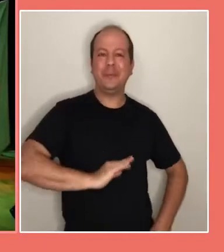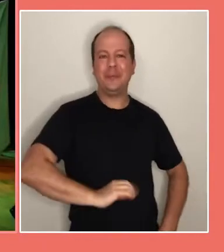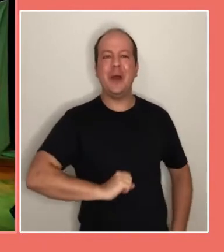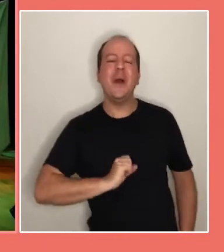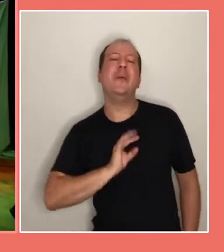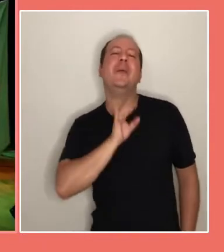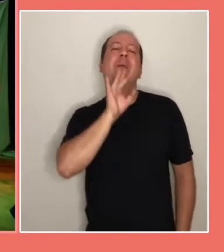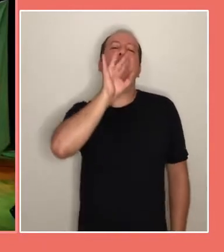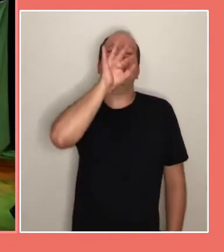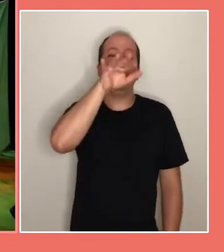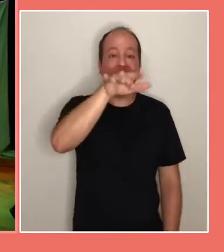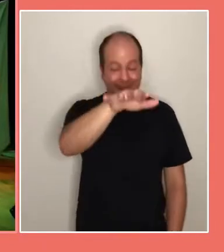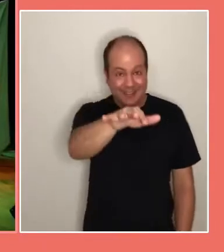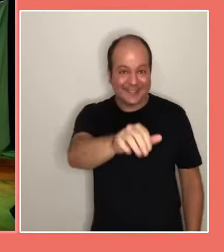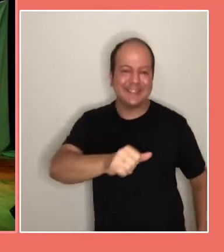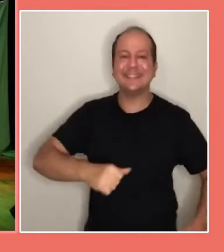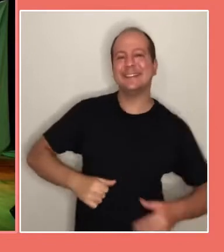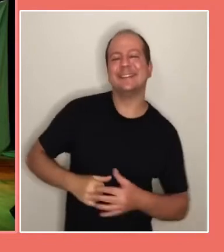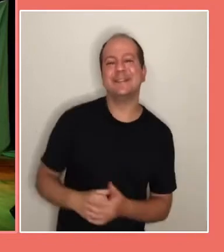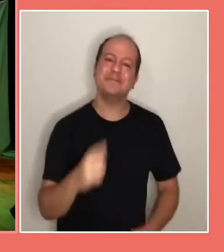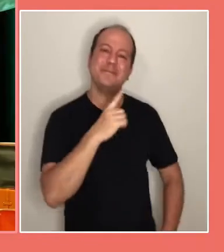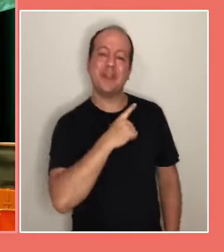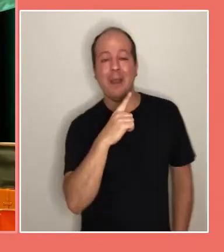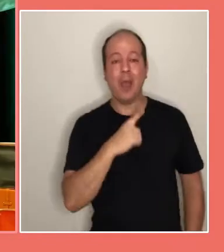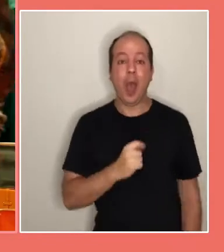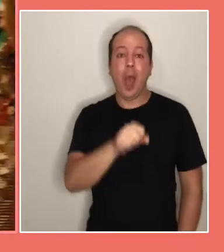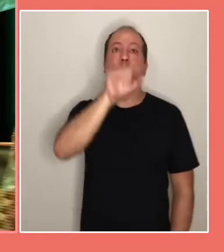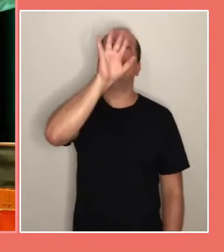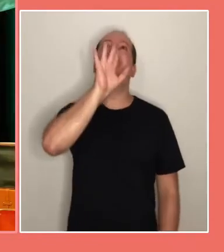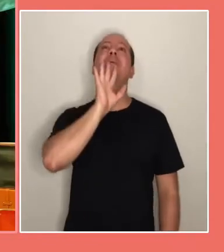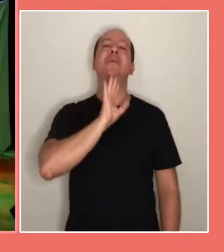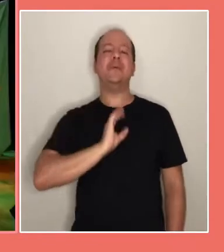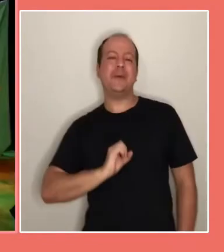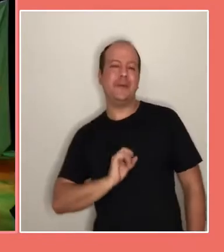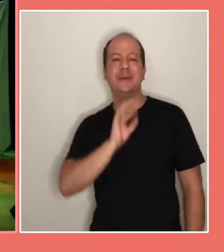pro ar. Por ali sair e entrar.